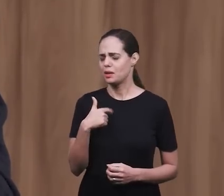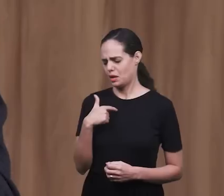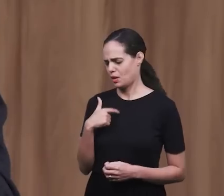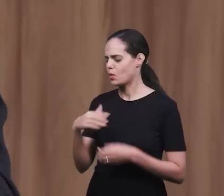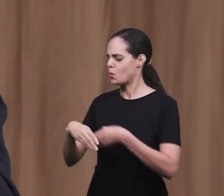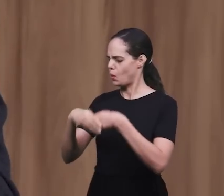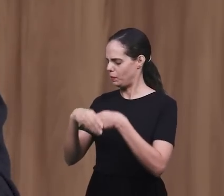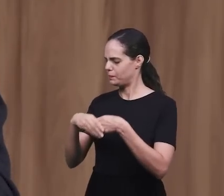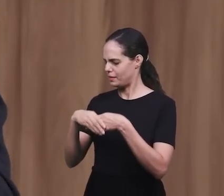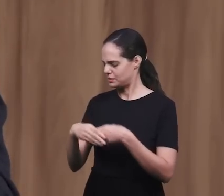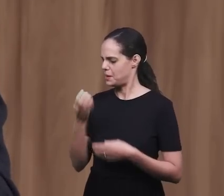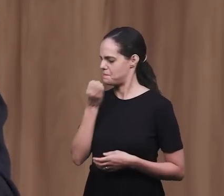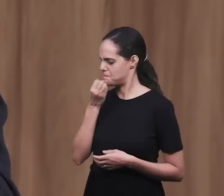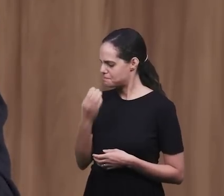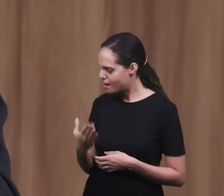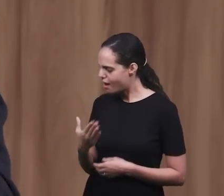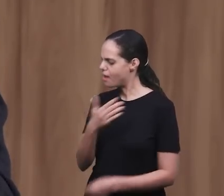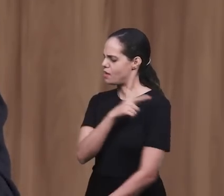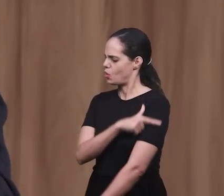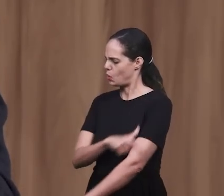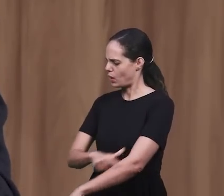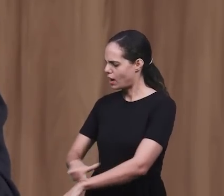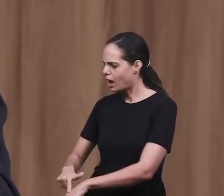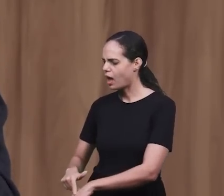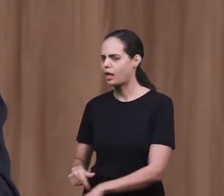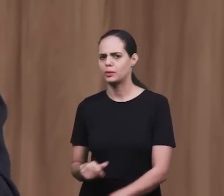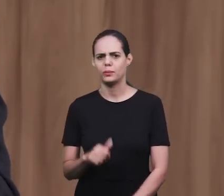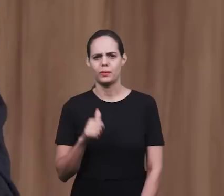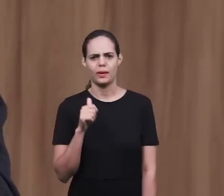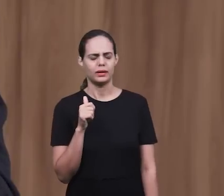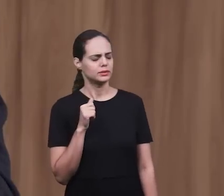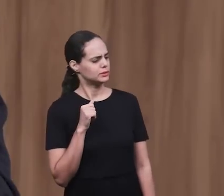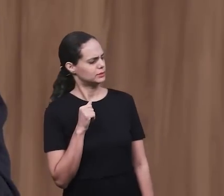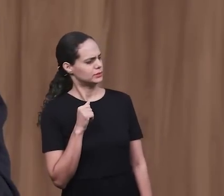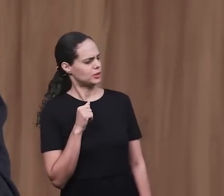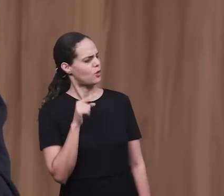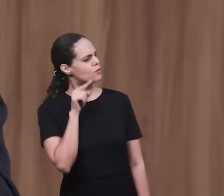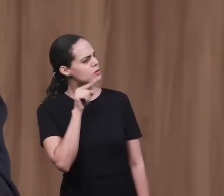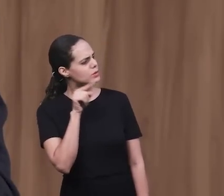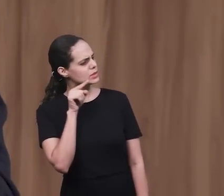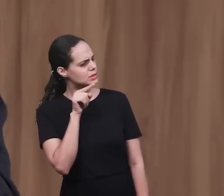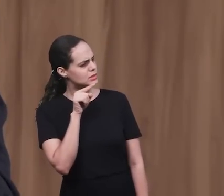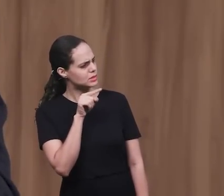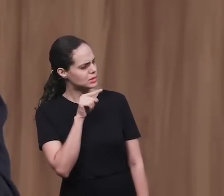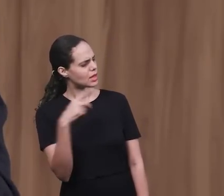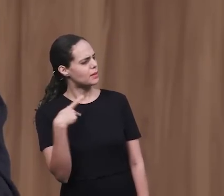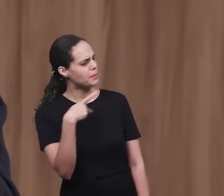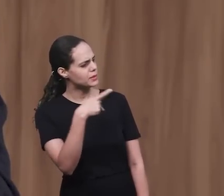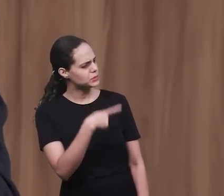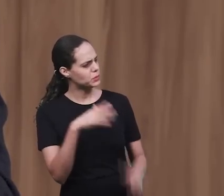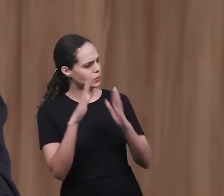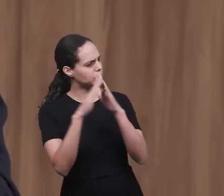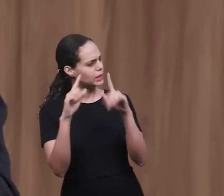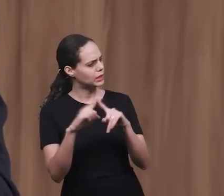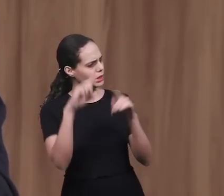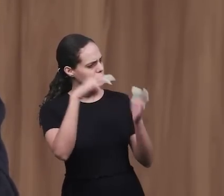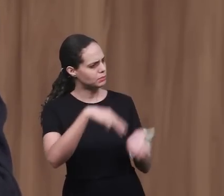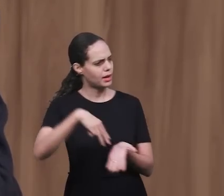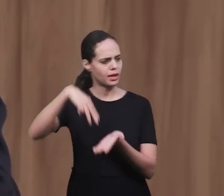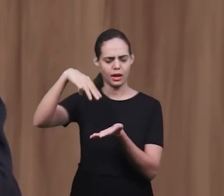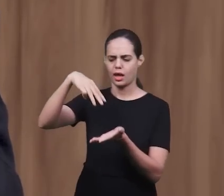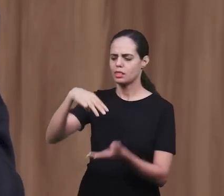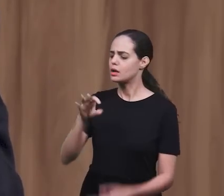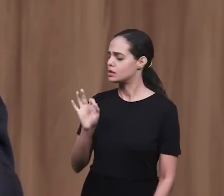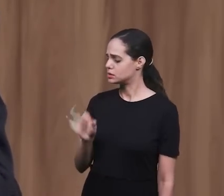toda educação e tudo. Aí ela disse, mas o senhor é pastor da Igreja Cristã Maranata? Eu disse, a gente